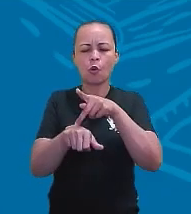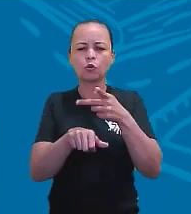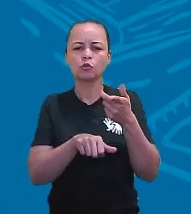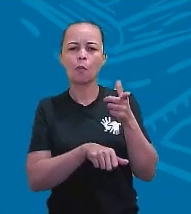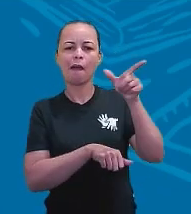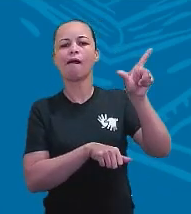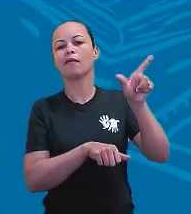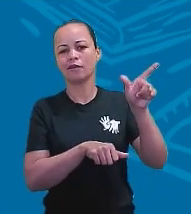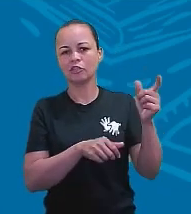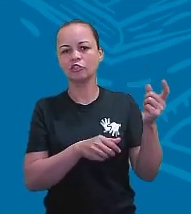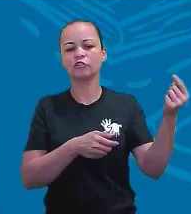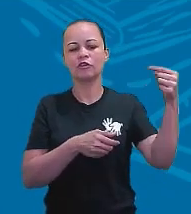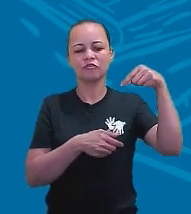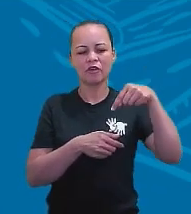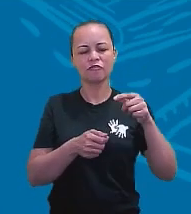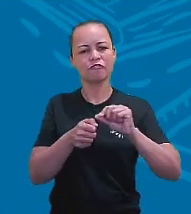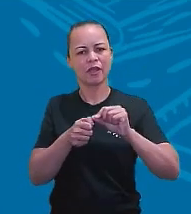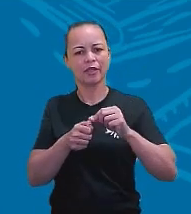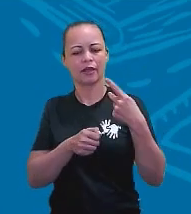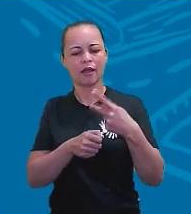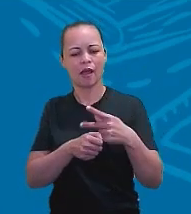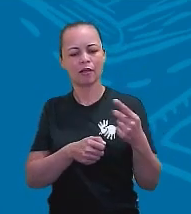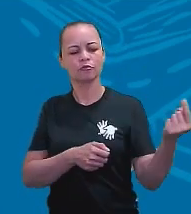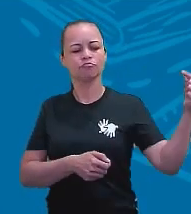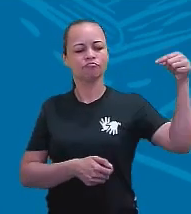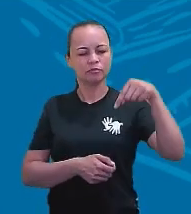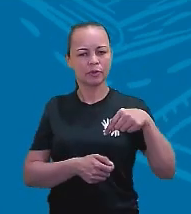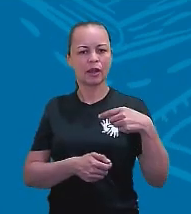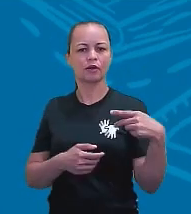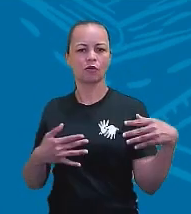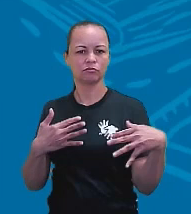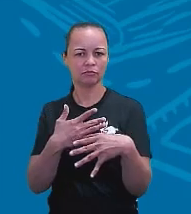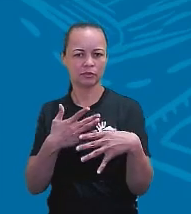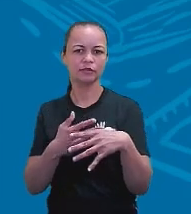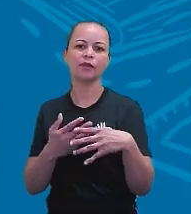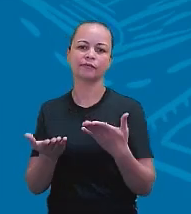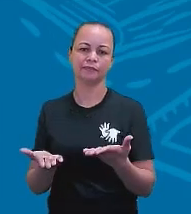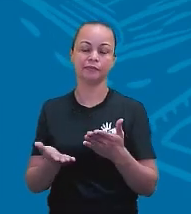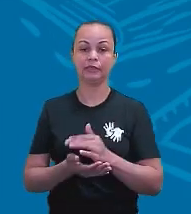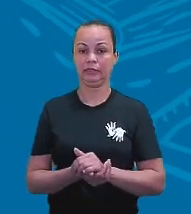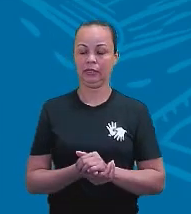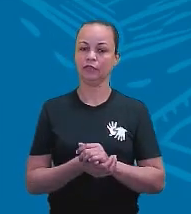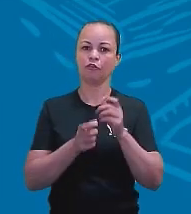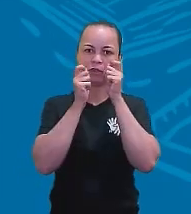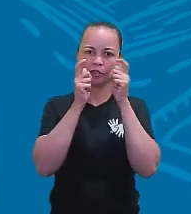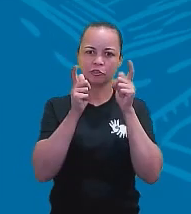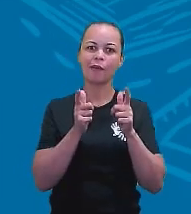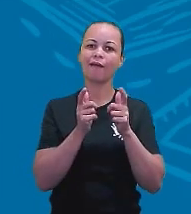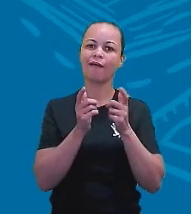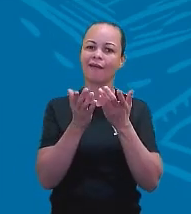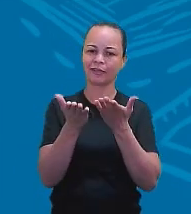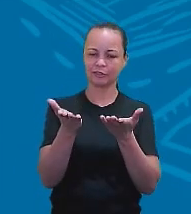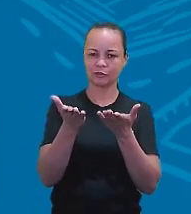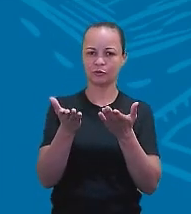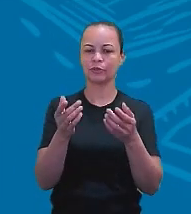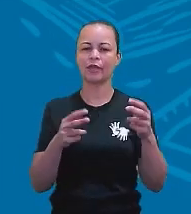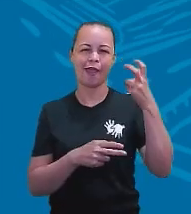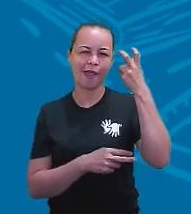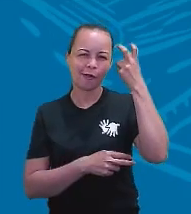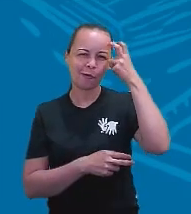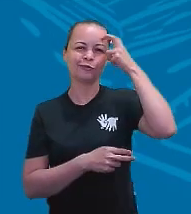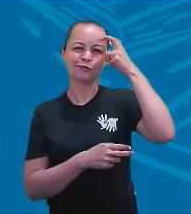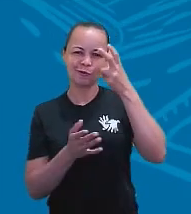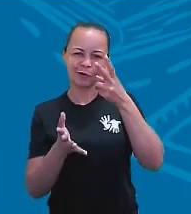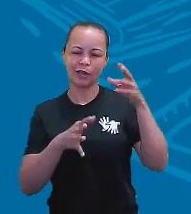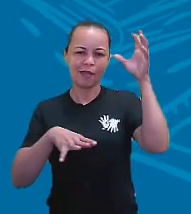algumas coisas que foram feitas, que foram trazidas para a nossa cidade. Então fica bem ligadinho aí porque ó, é cultura, é aprendizado